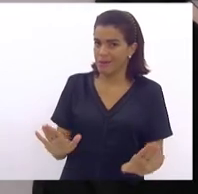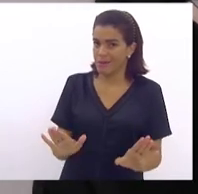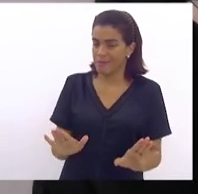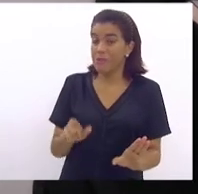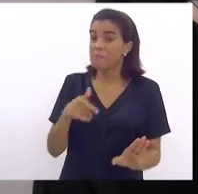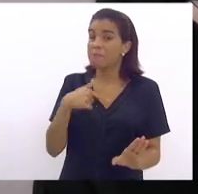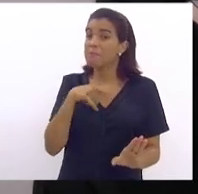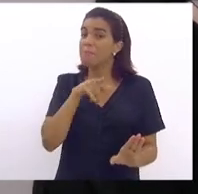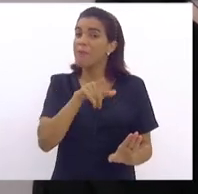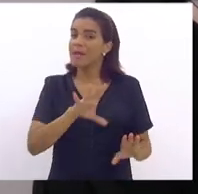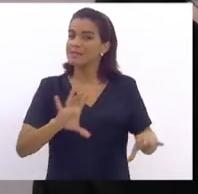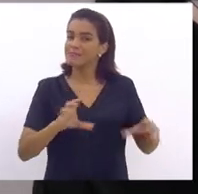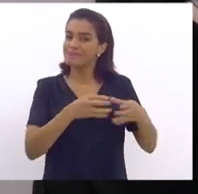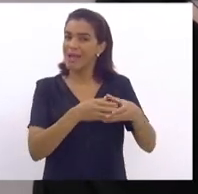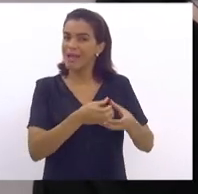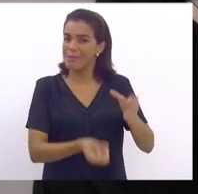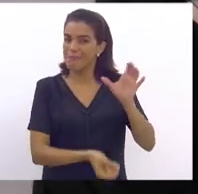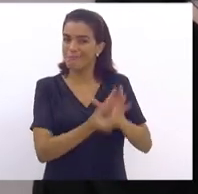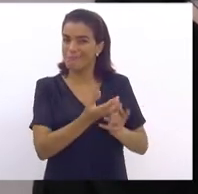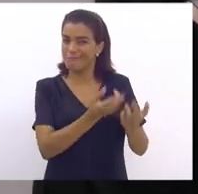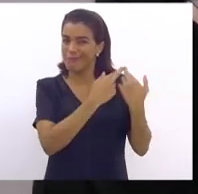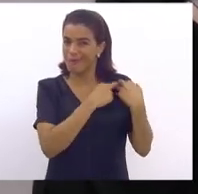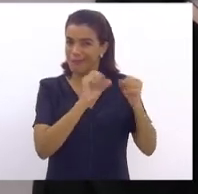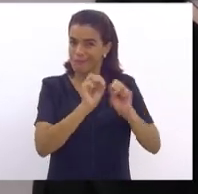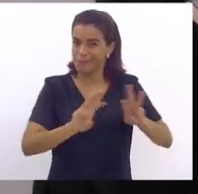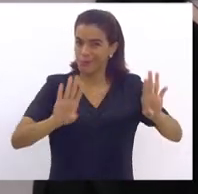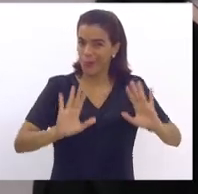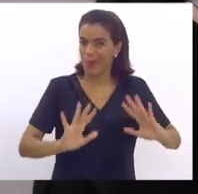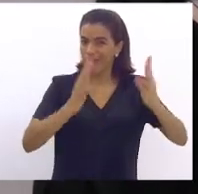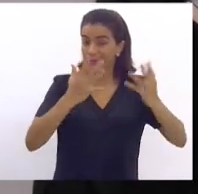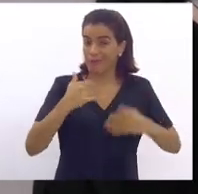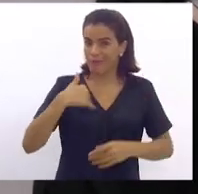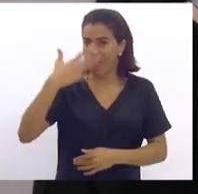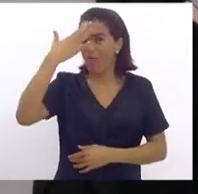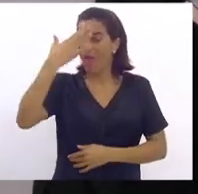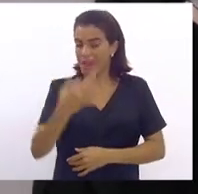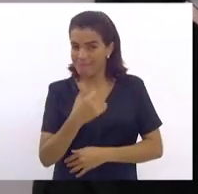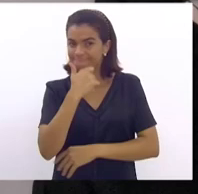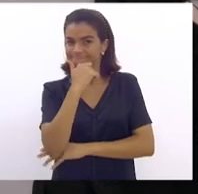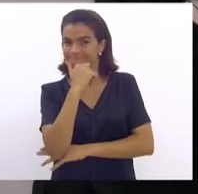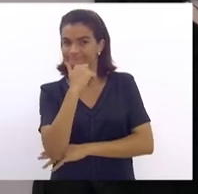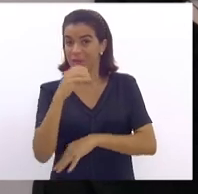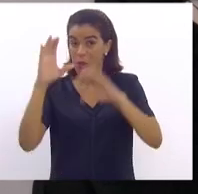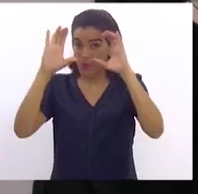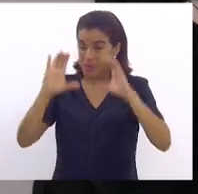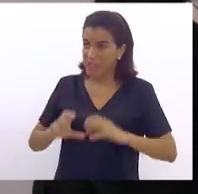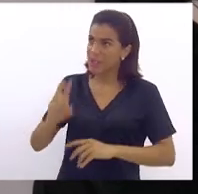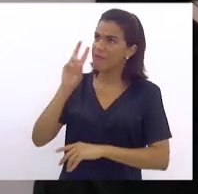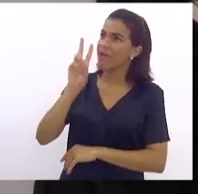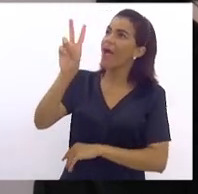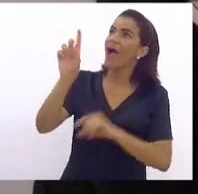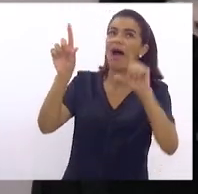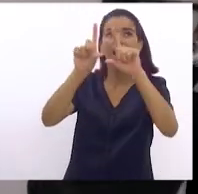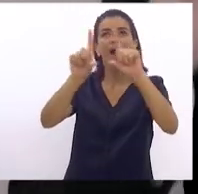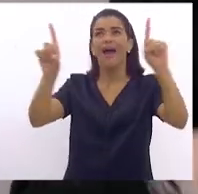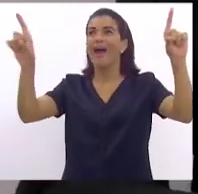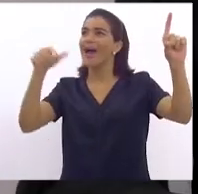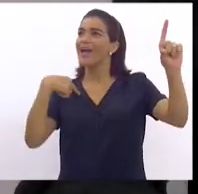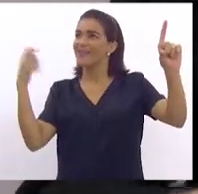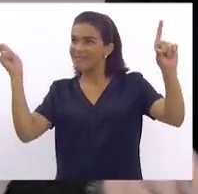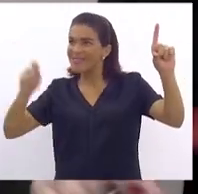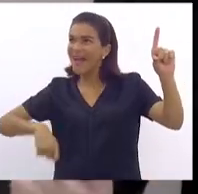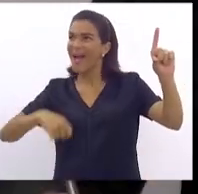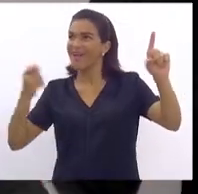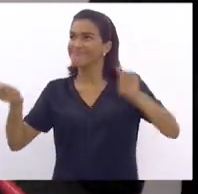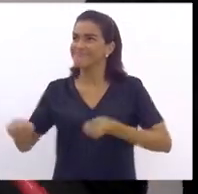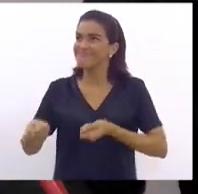ele entender a importância de pedir e o cidadão comum olhar a propaganda e dizer, ah, eu acho que eu posso levar mas um quilo de